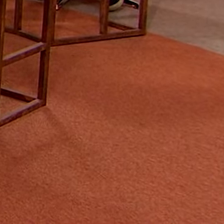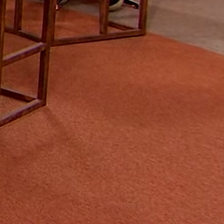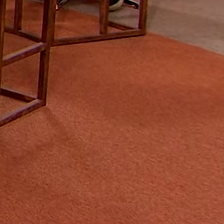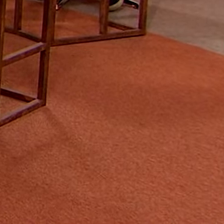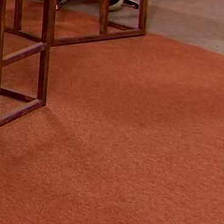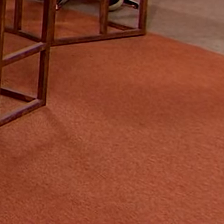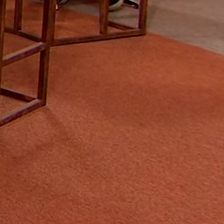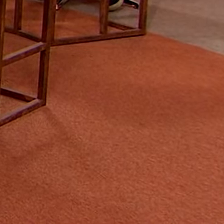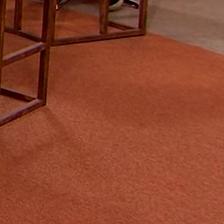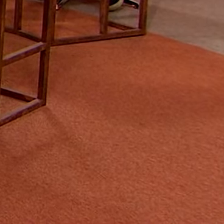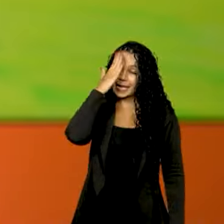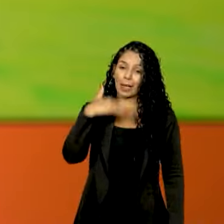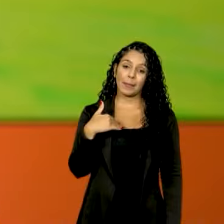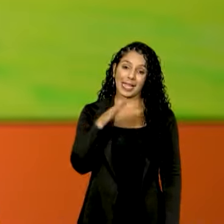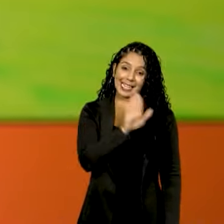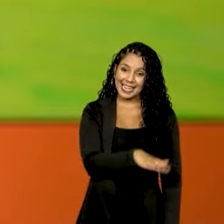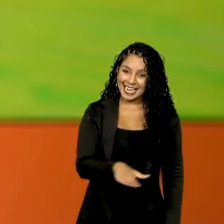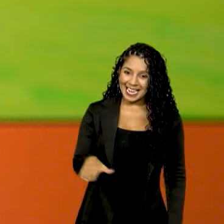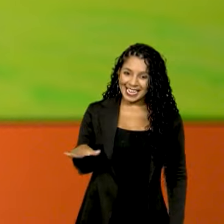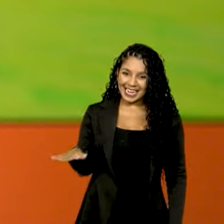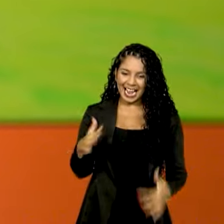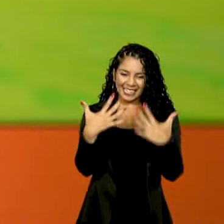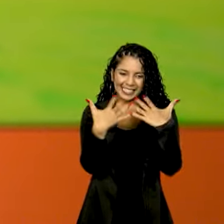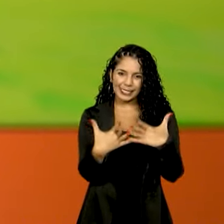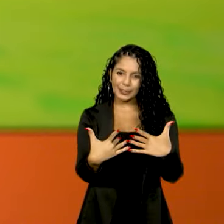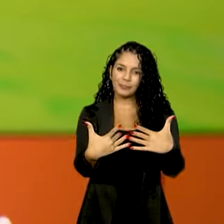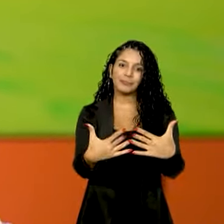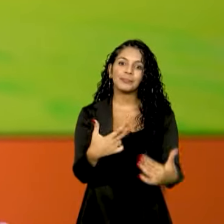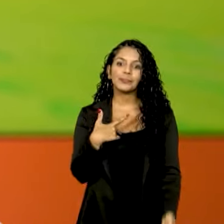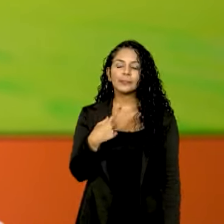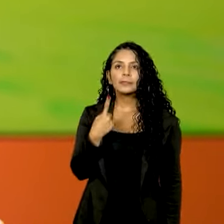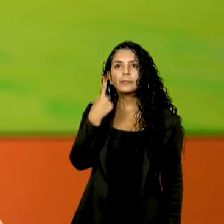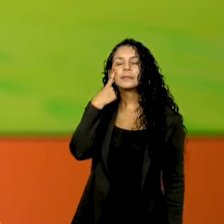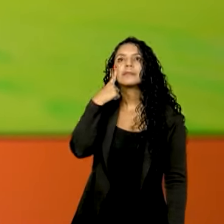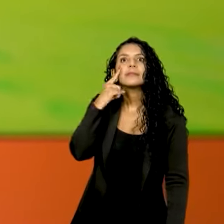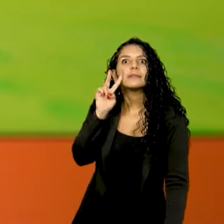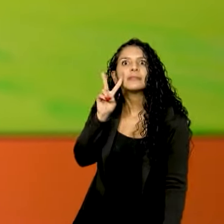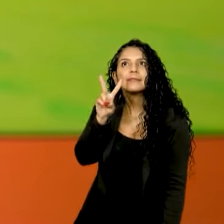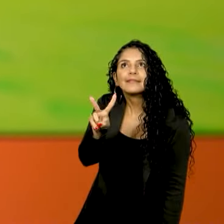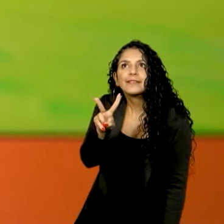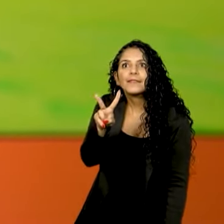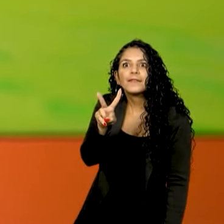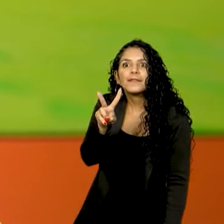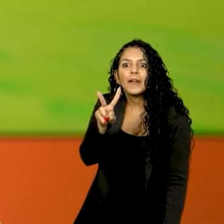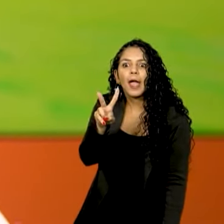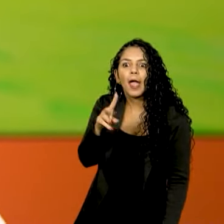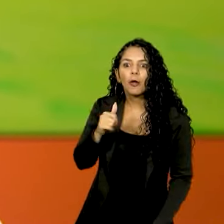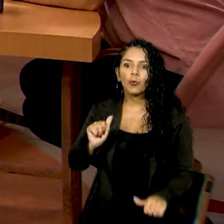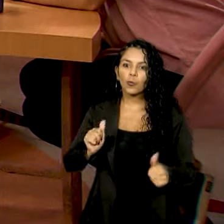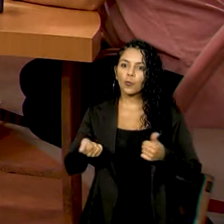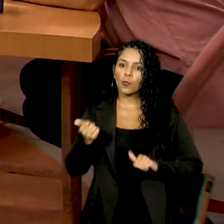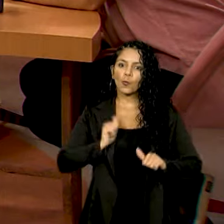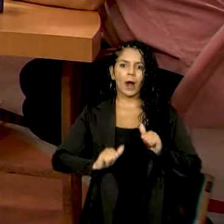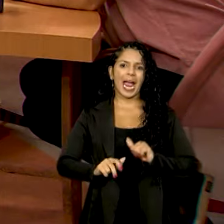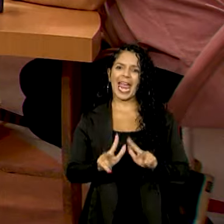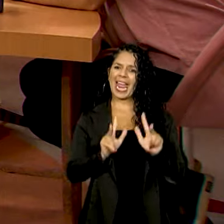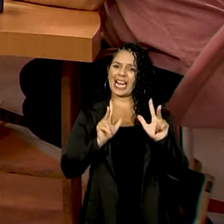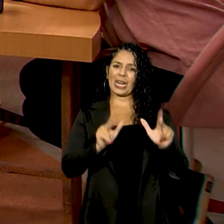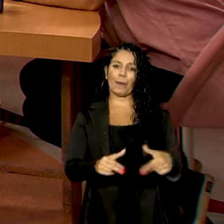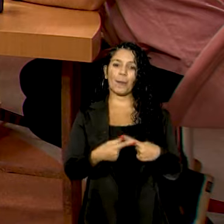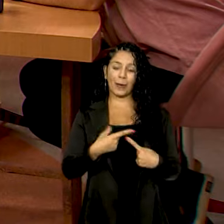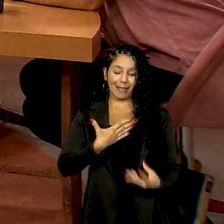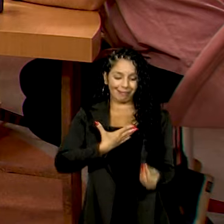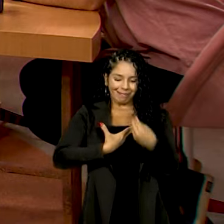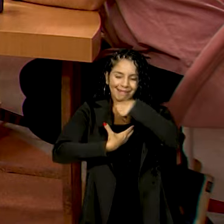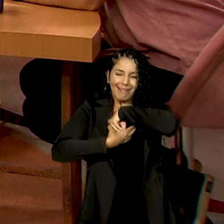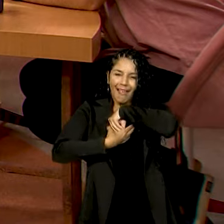todos, sabem que a criança da plateia, na hora que ela vê o ato artístico, ela é a mesma, porque a essência